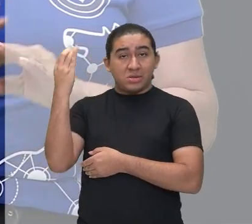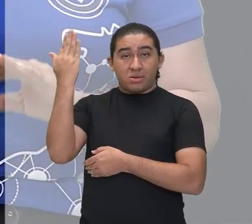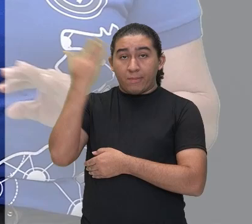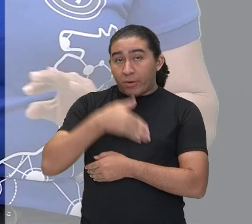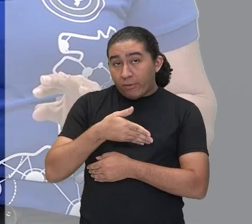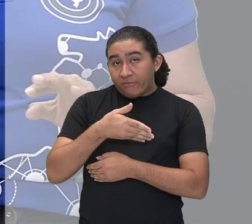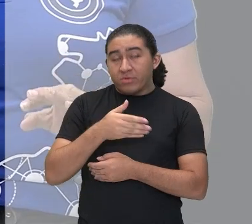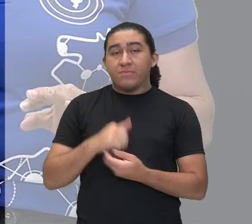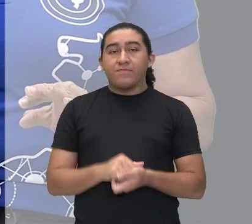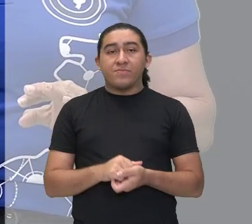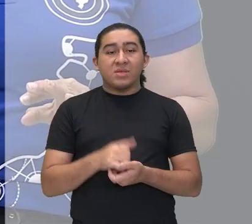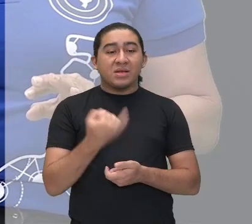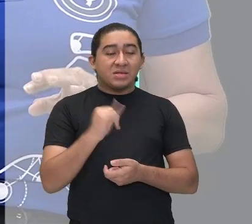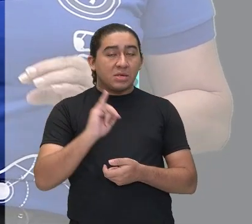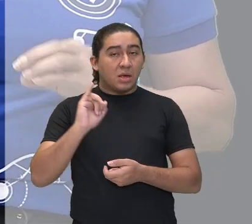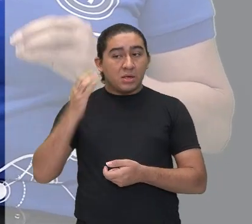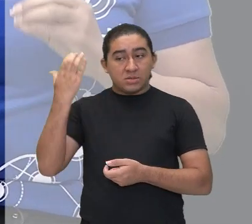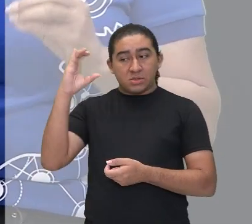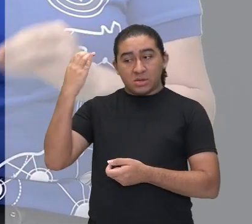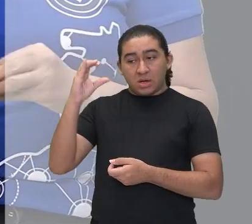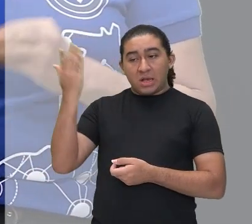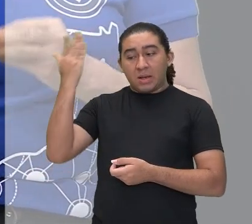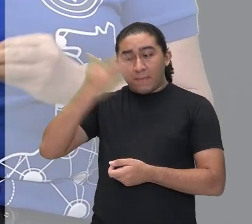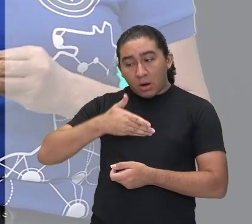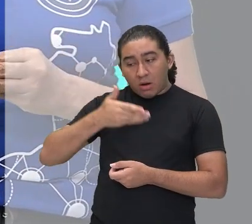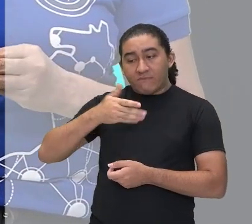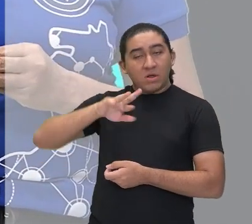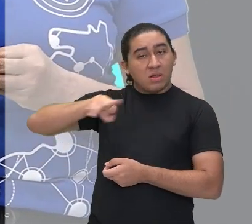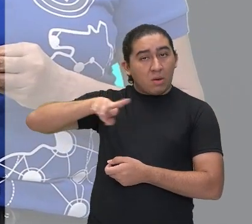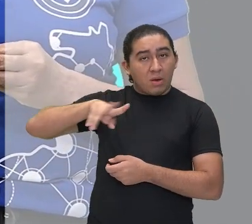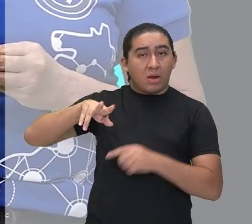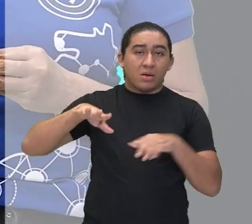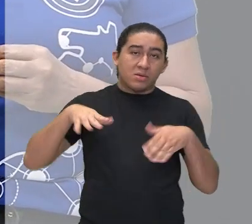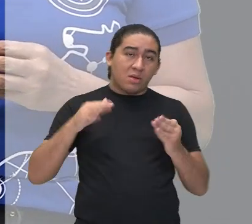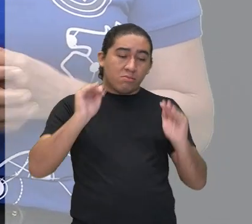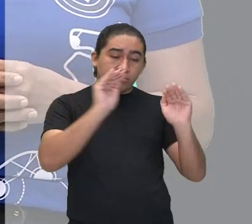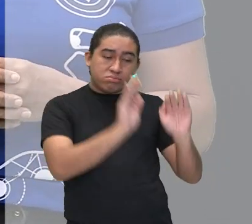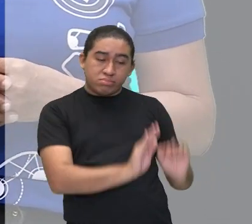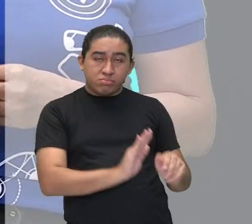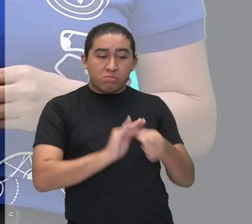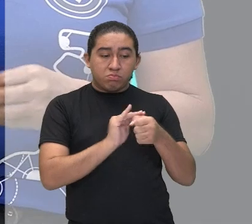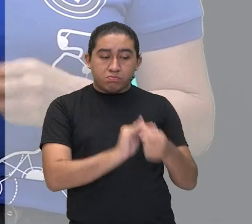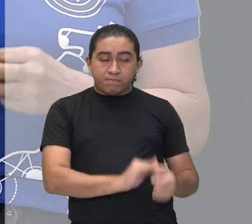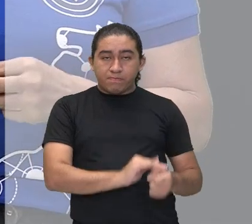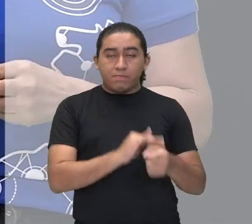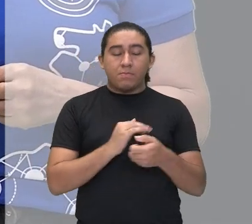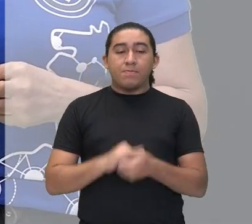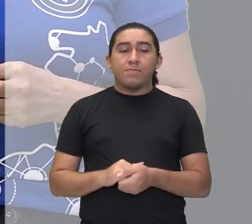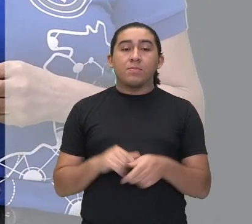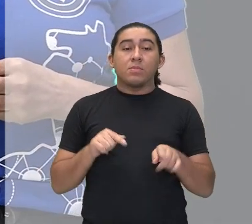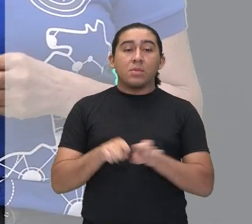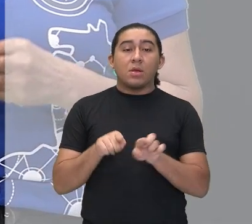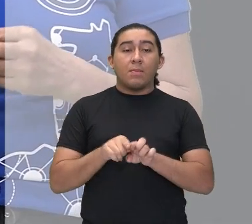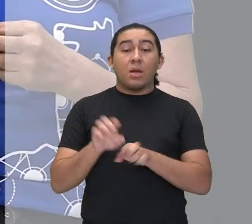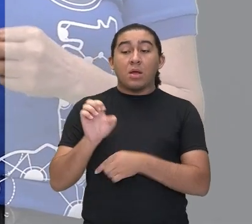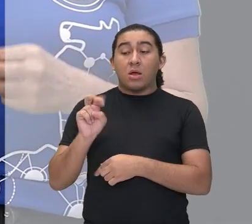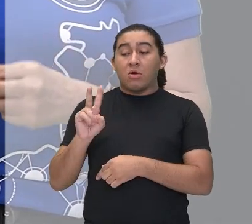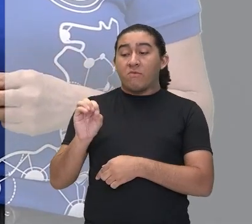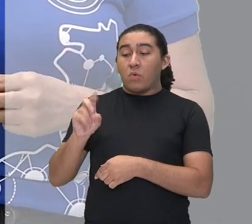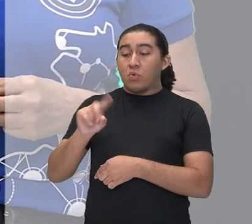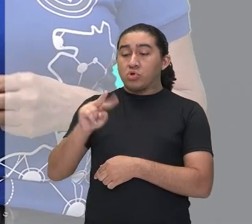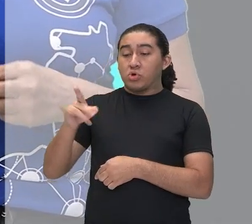O que não era ciência não era valorizada. E a evolucionista também era